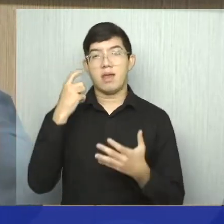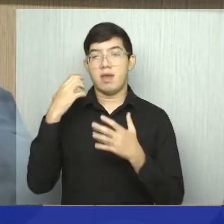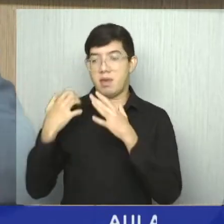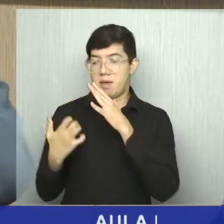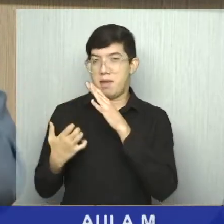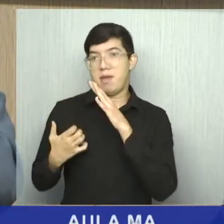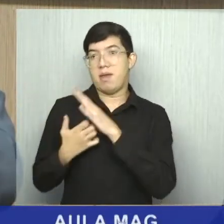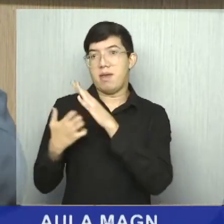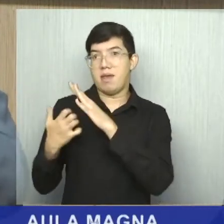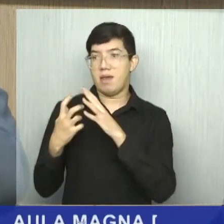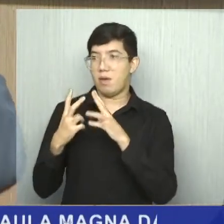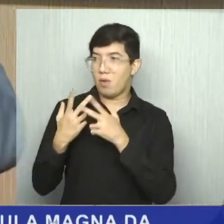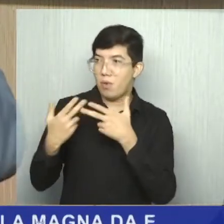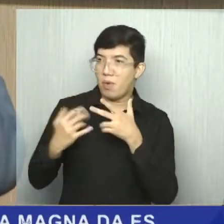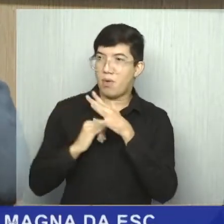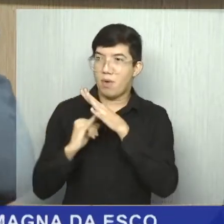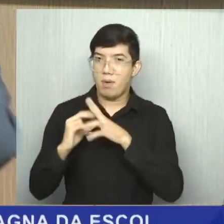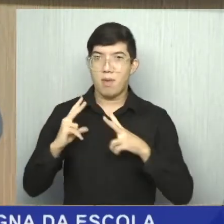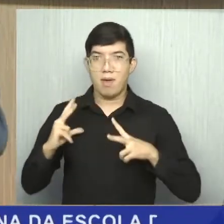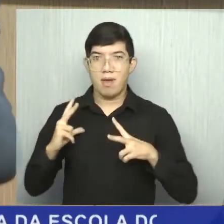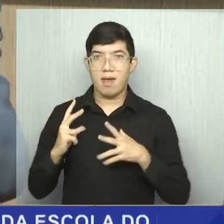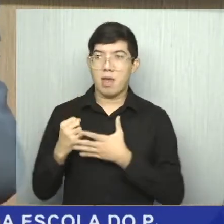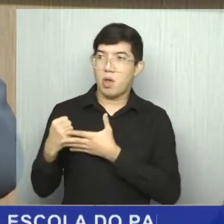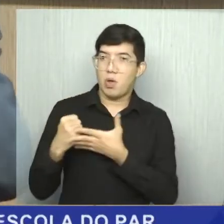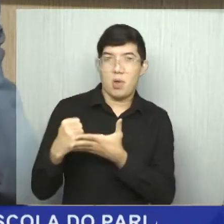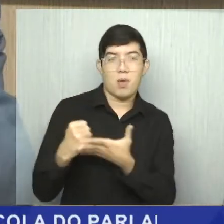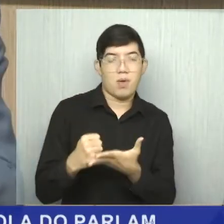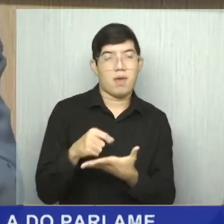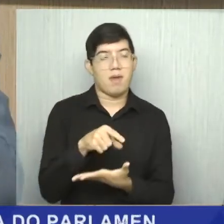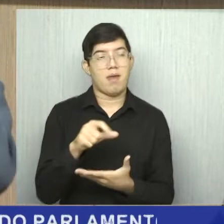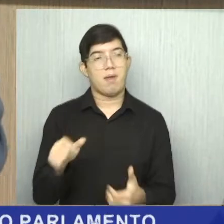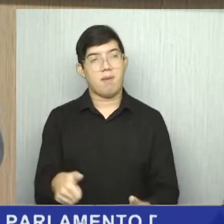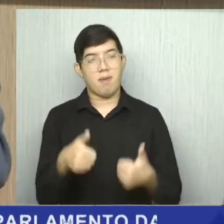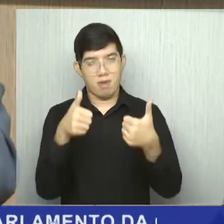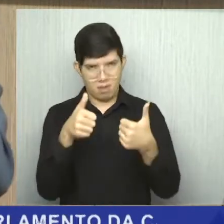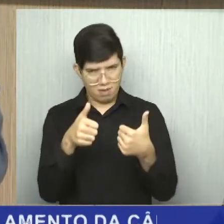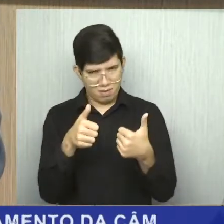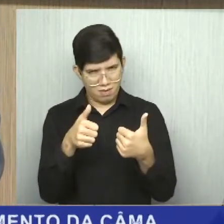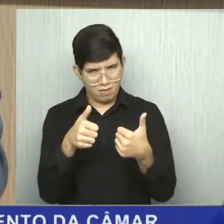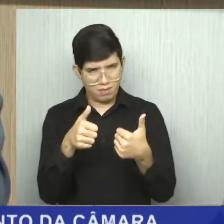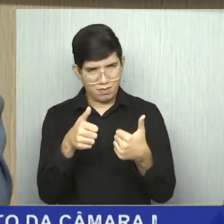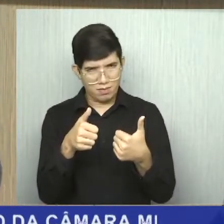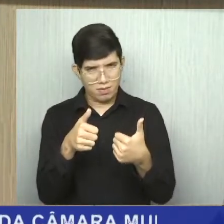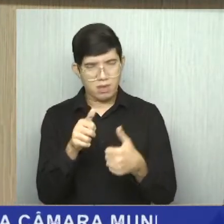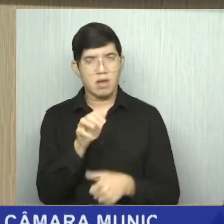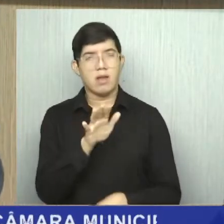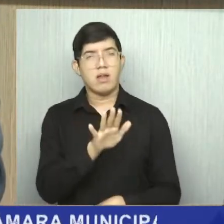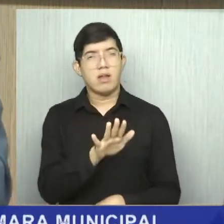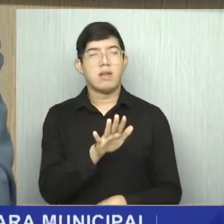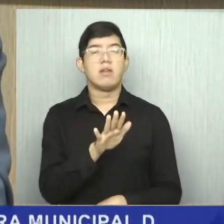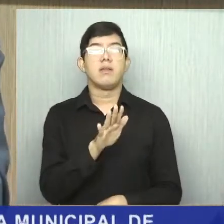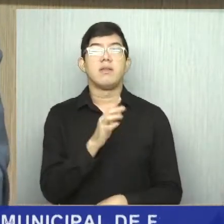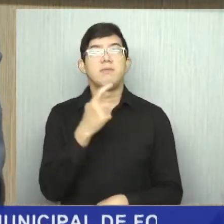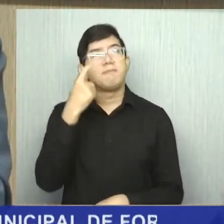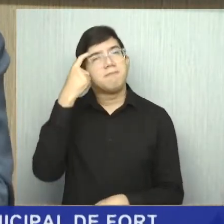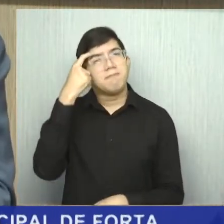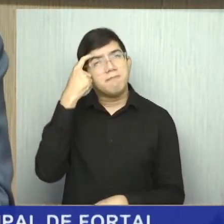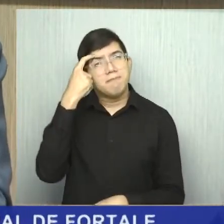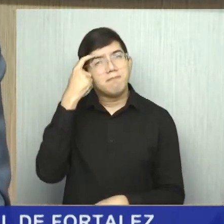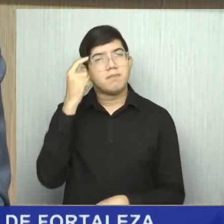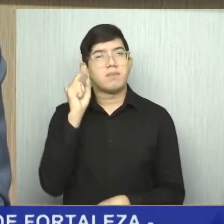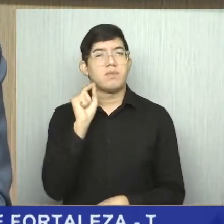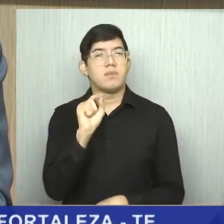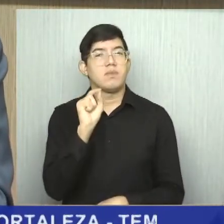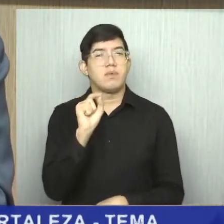humanidade. E isso é o que está na nossa cabeça, sem negócio de preconceito ideológico, parece que é essencial ao progresso da humanidade uma boa